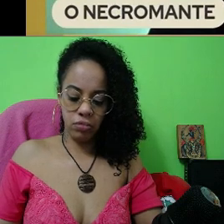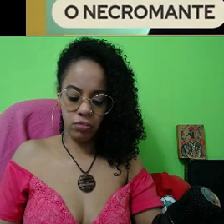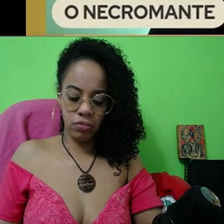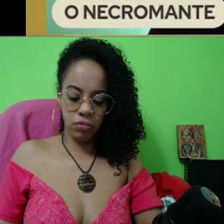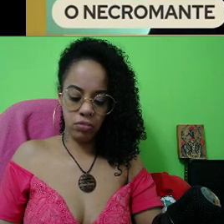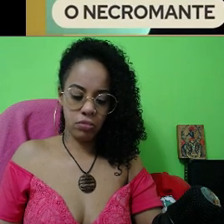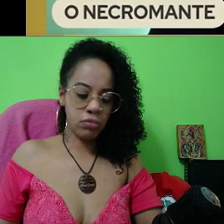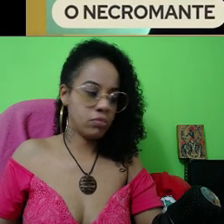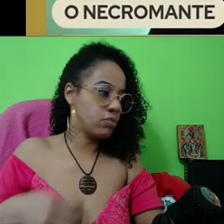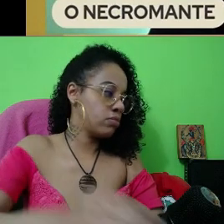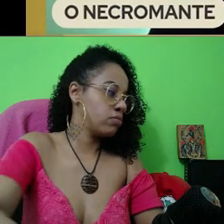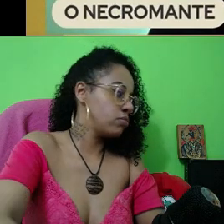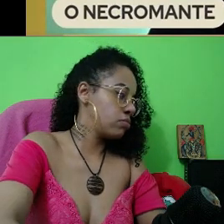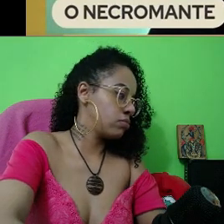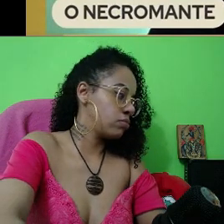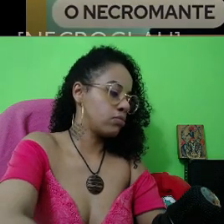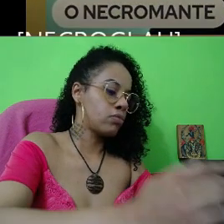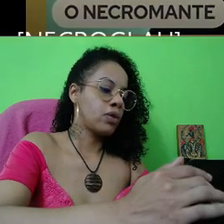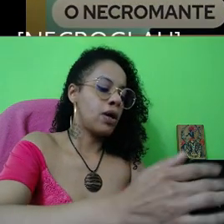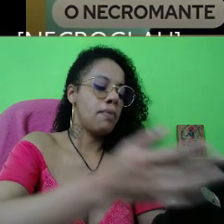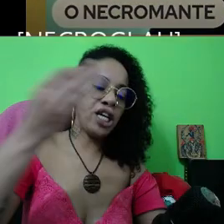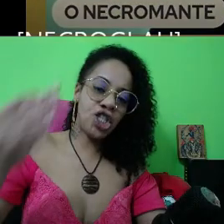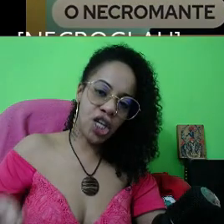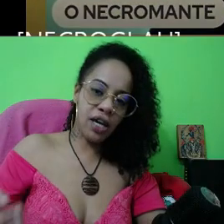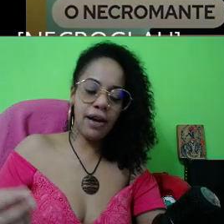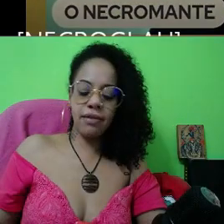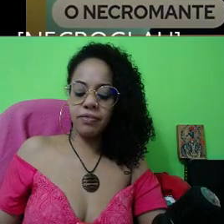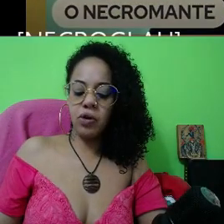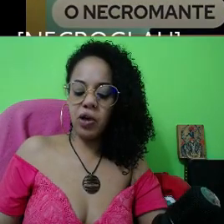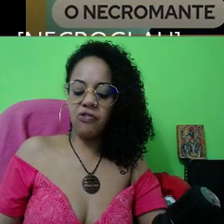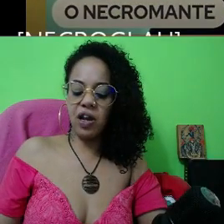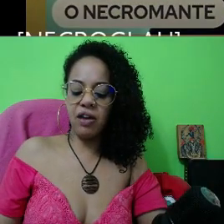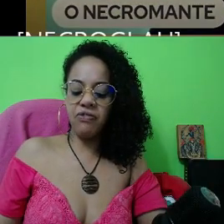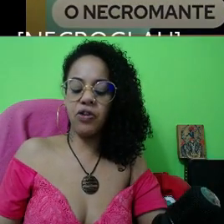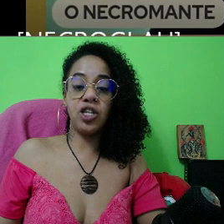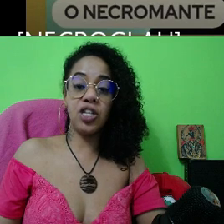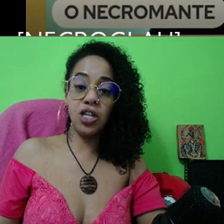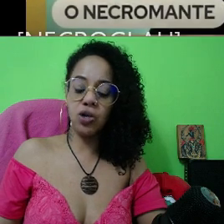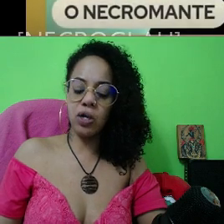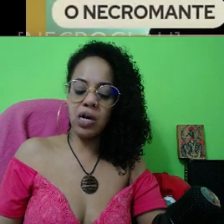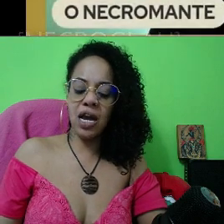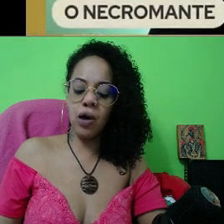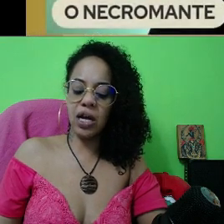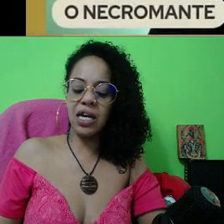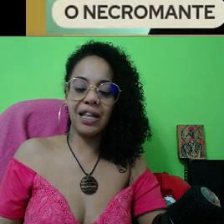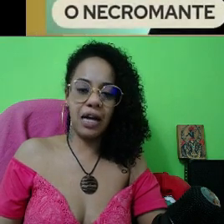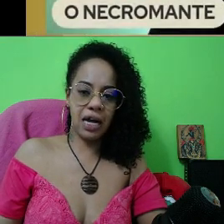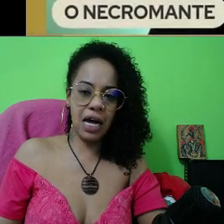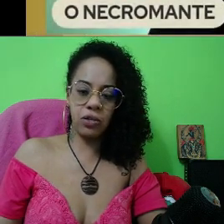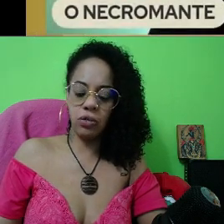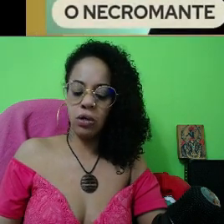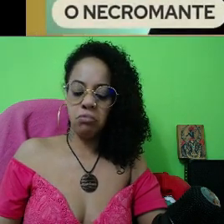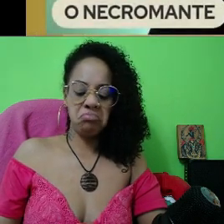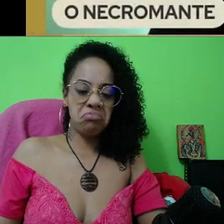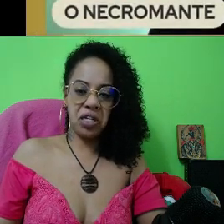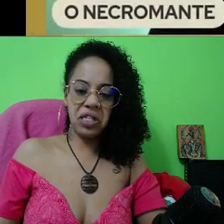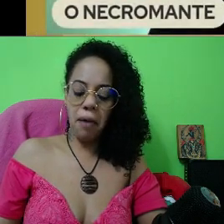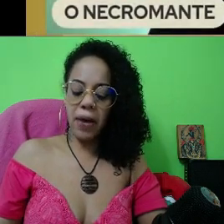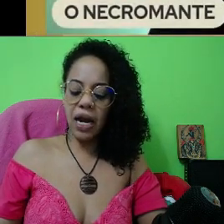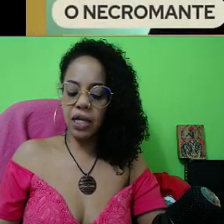fiz nada mentira o que eu falei foi gente quando o canal aqui é atacado